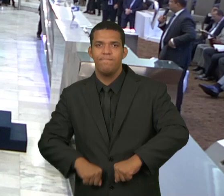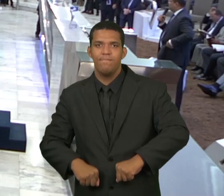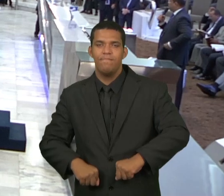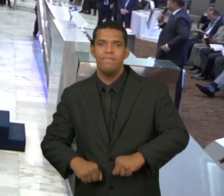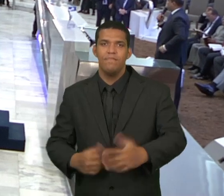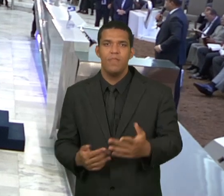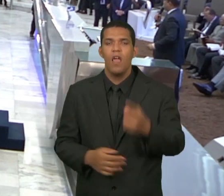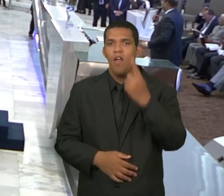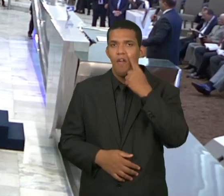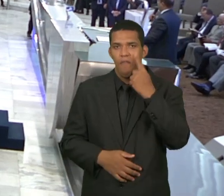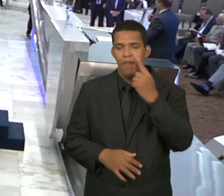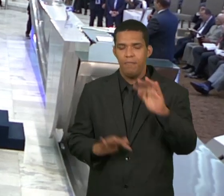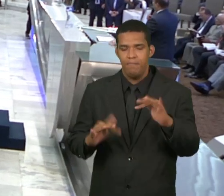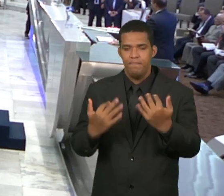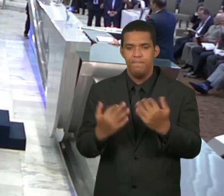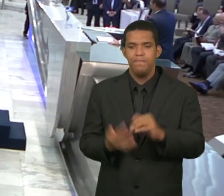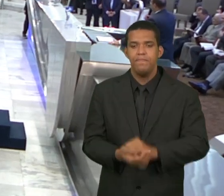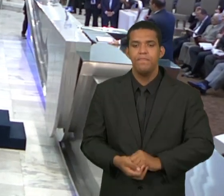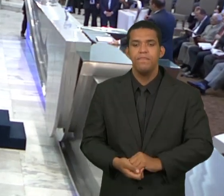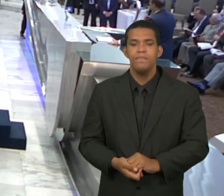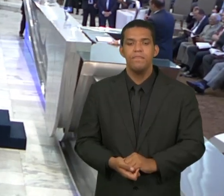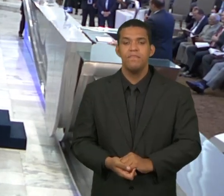Escute.